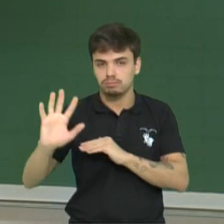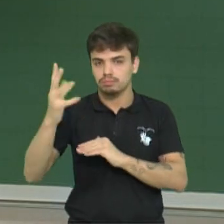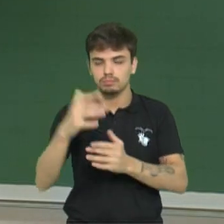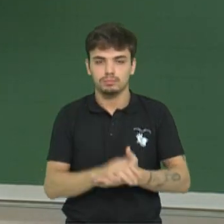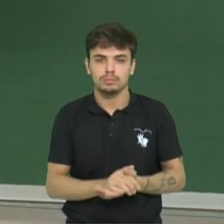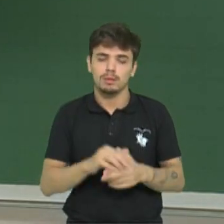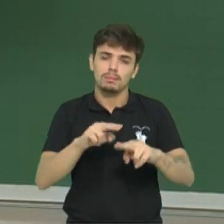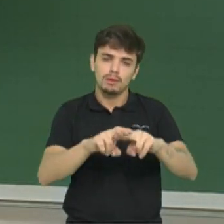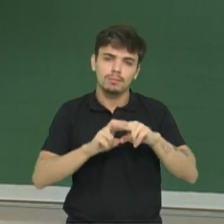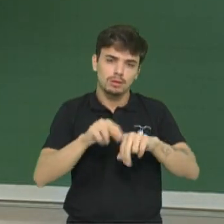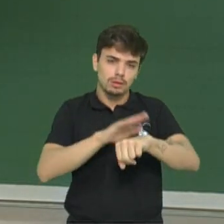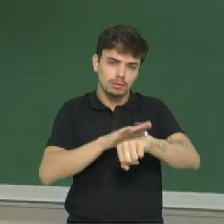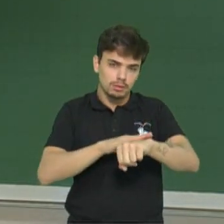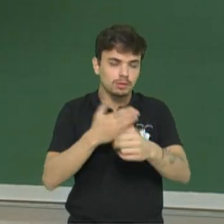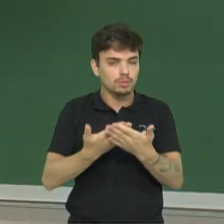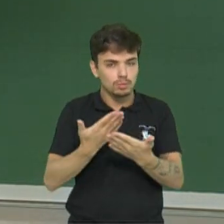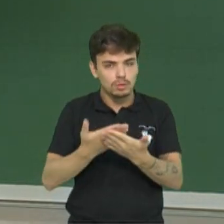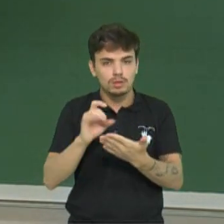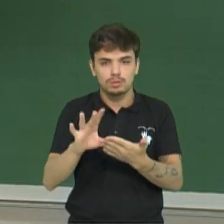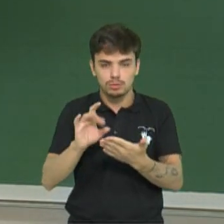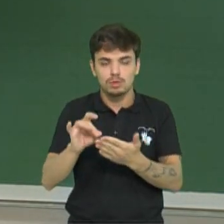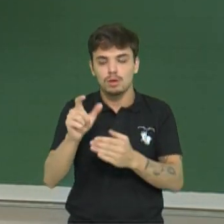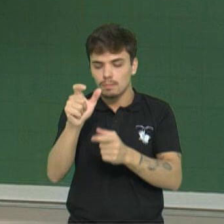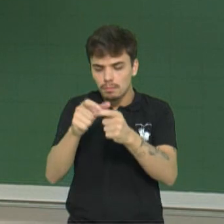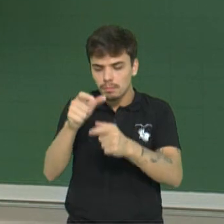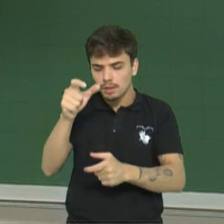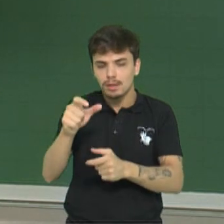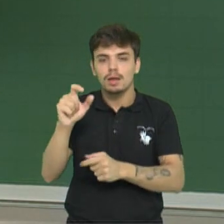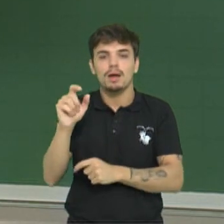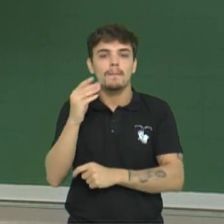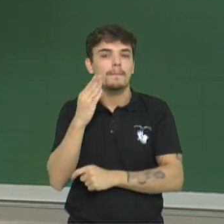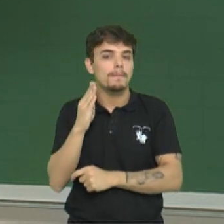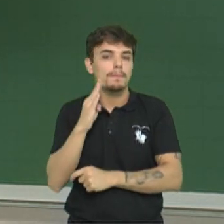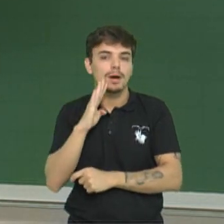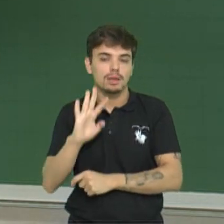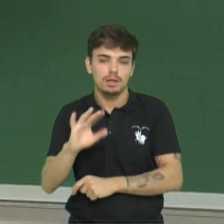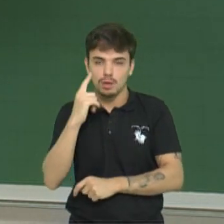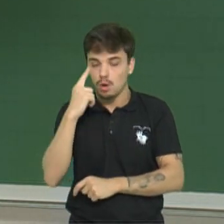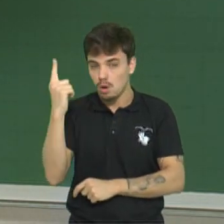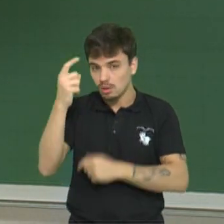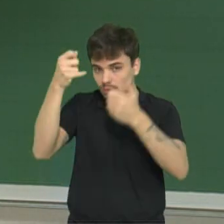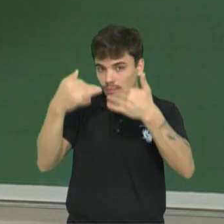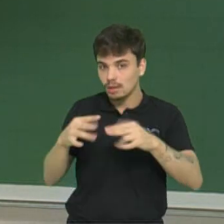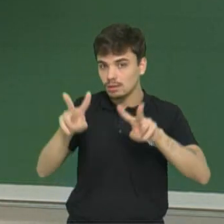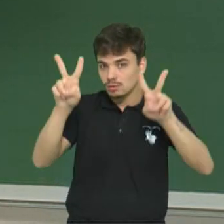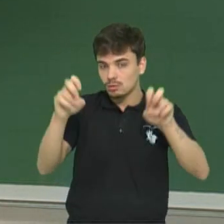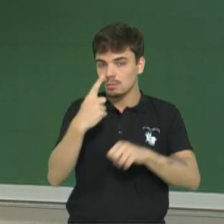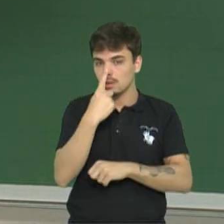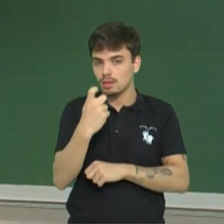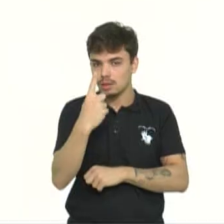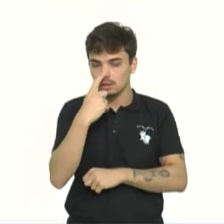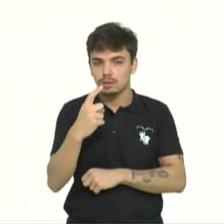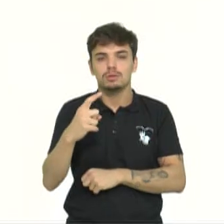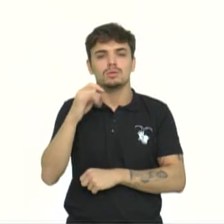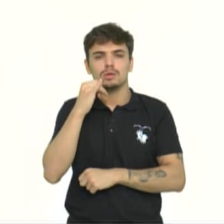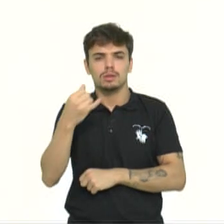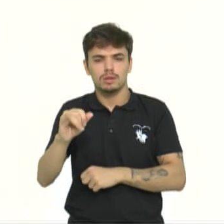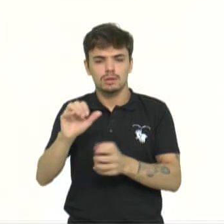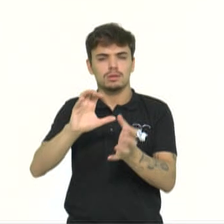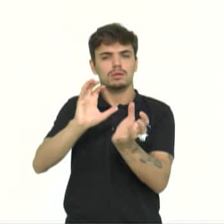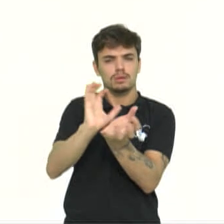estudar sobre as pilhas e baterias. Mas antes, vamos falar um pouquinho sobre o lixo eletrônico. Então, componentes